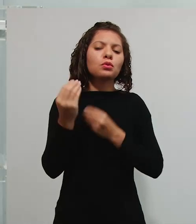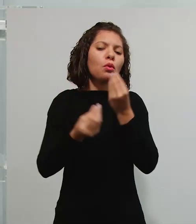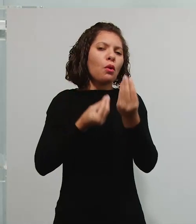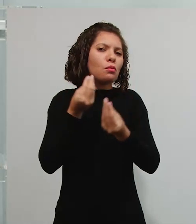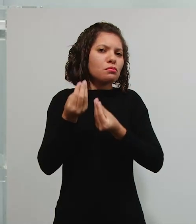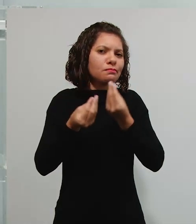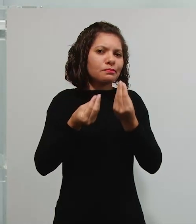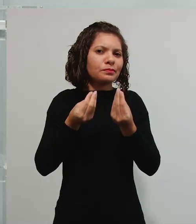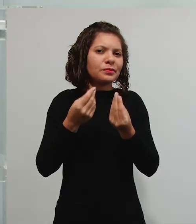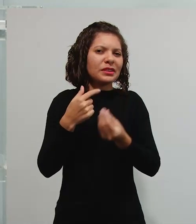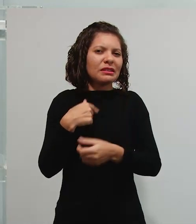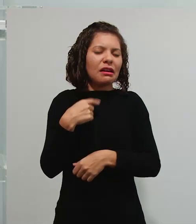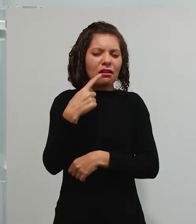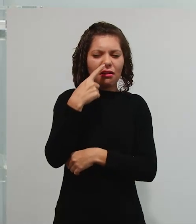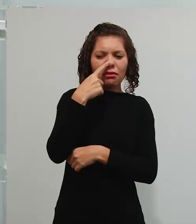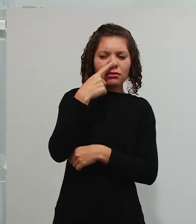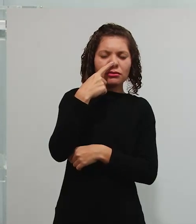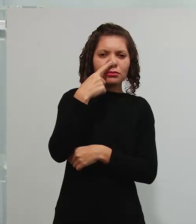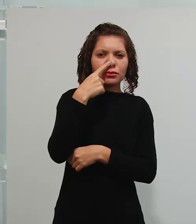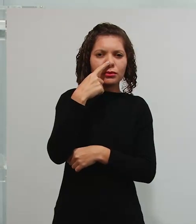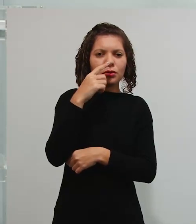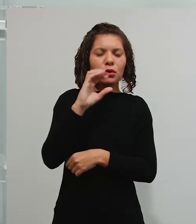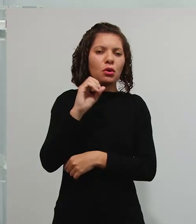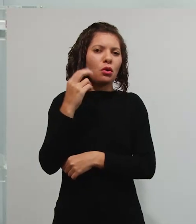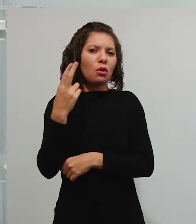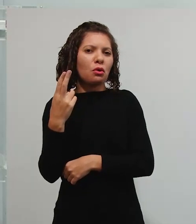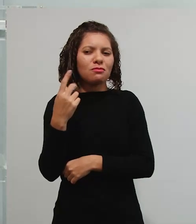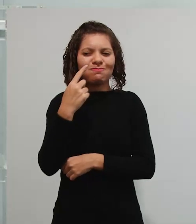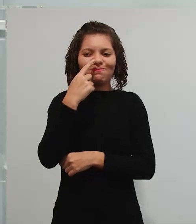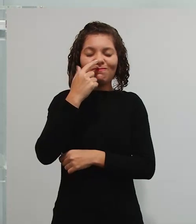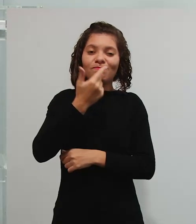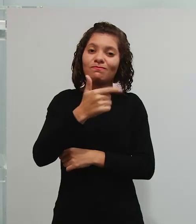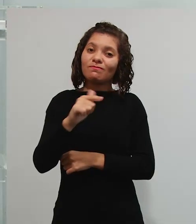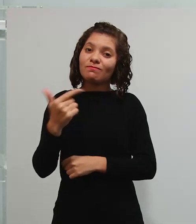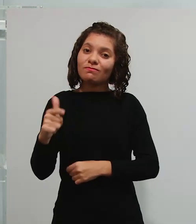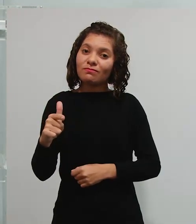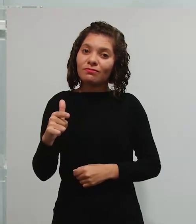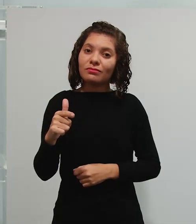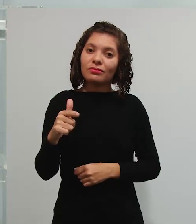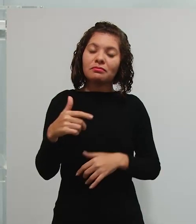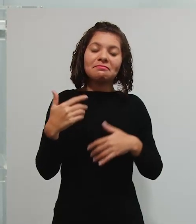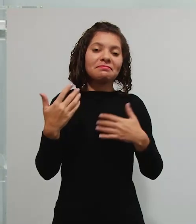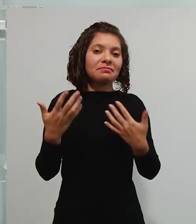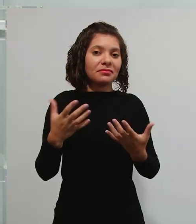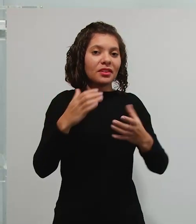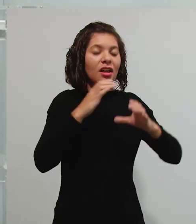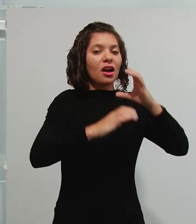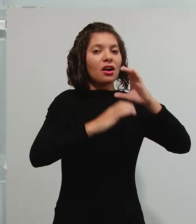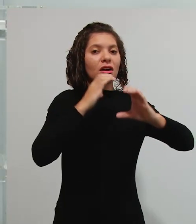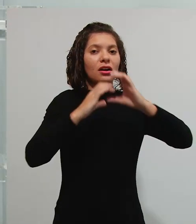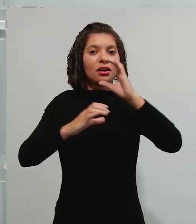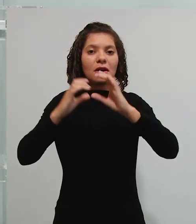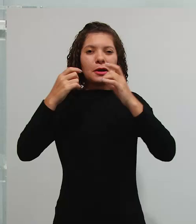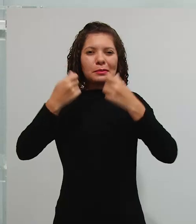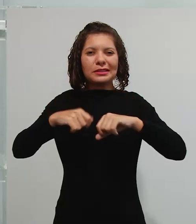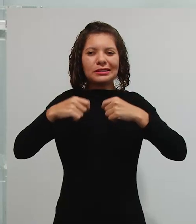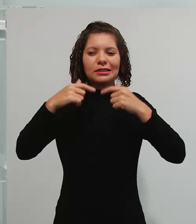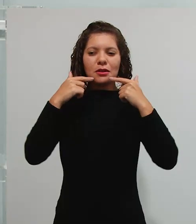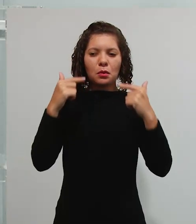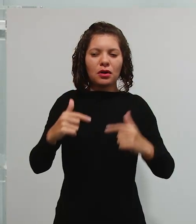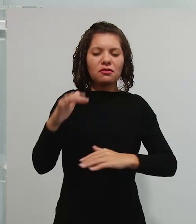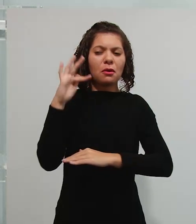É uma pessoa que eu tenho muita intimidade, é uma pessoa com quem eu tenho pouca intimidade. Essa situação de comunicação exige uma linguagem